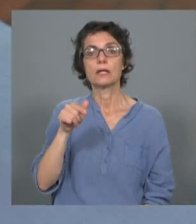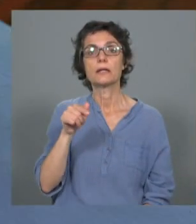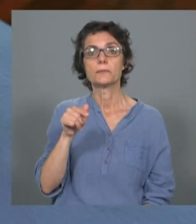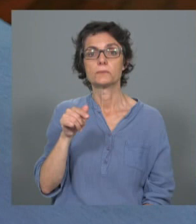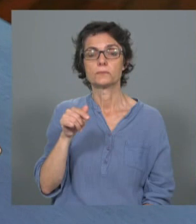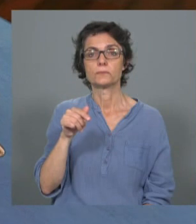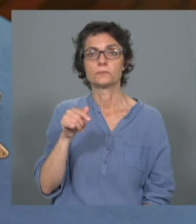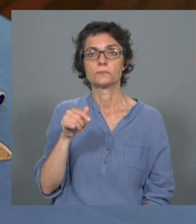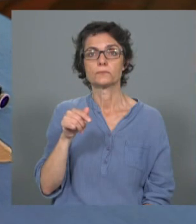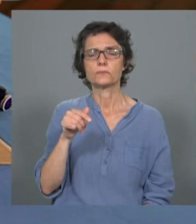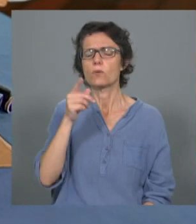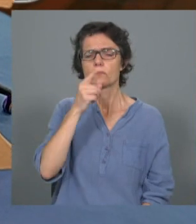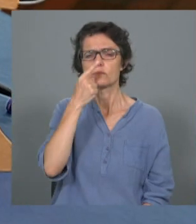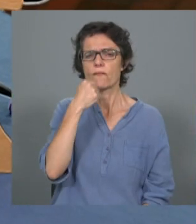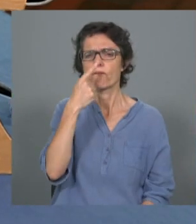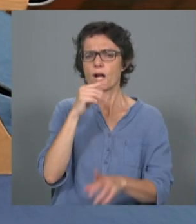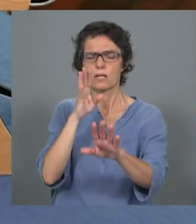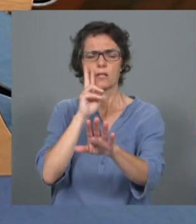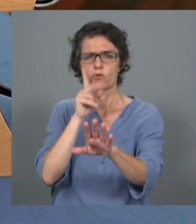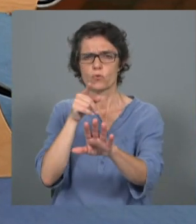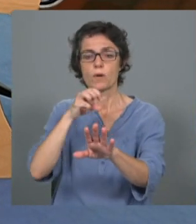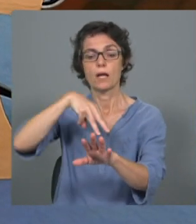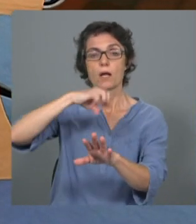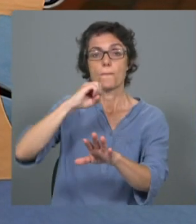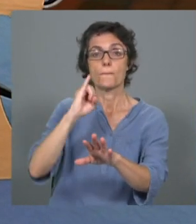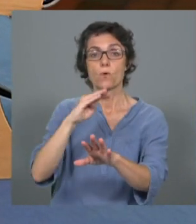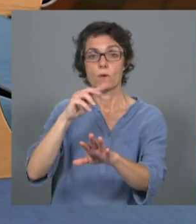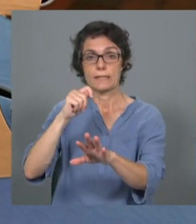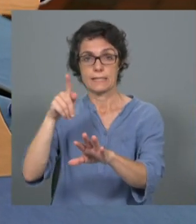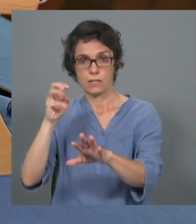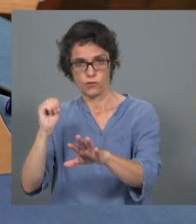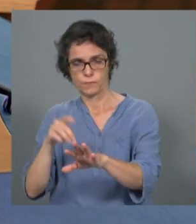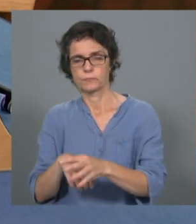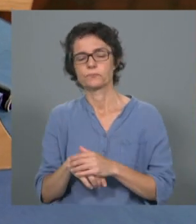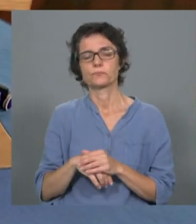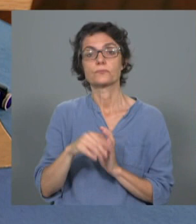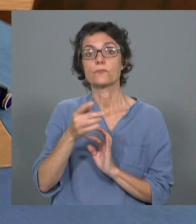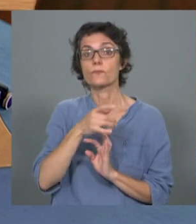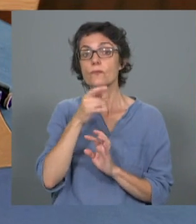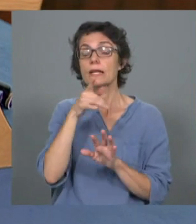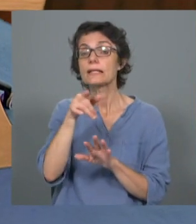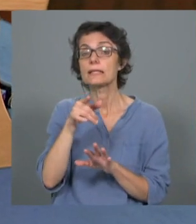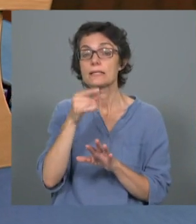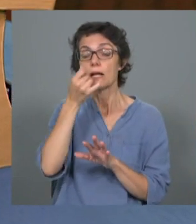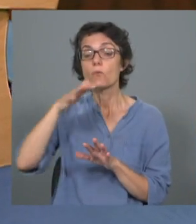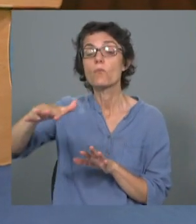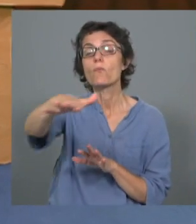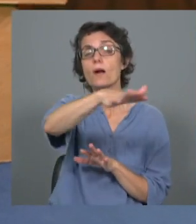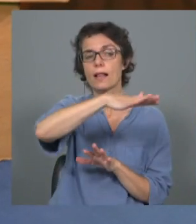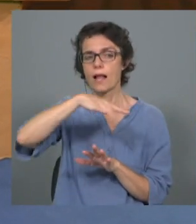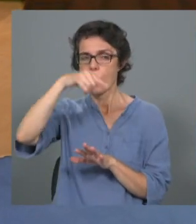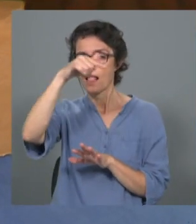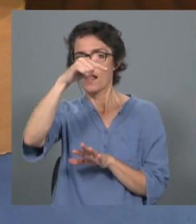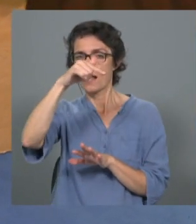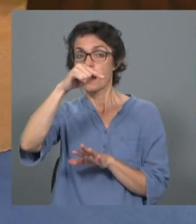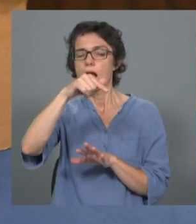Neste caso, desculpe, perdão, não é a Abraão, é a Moisés e a Arão. A promessa de que terão uma terra onde correrá um